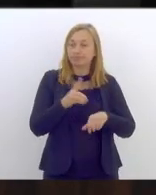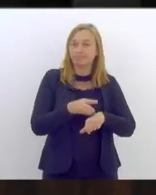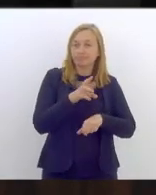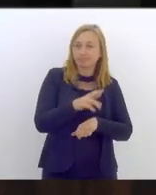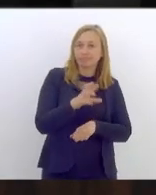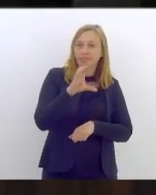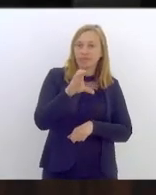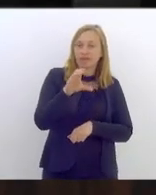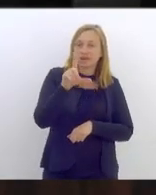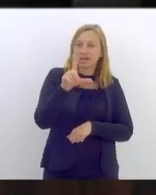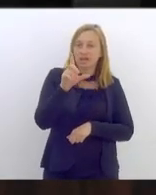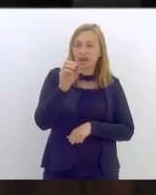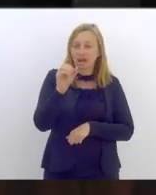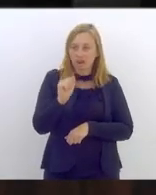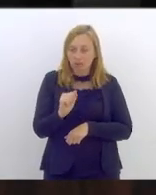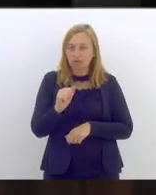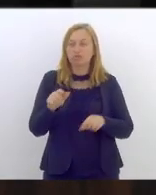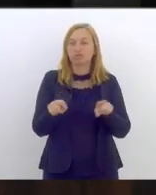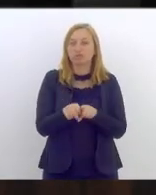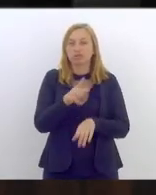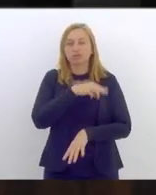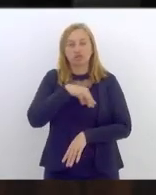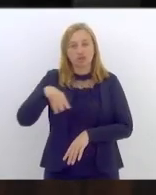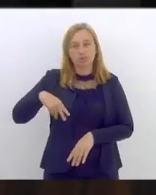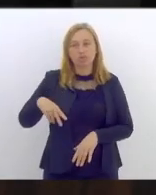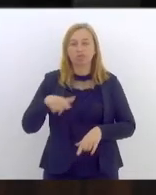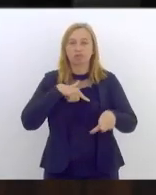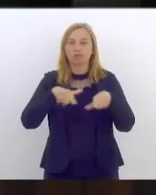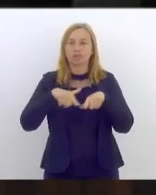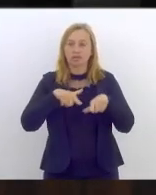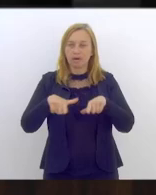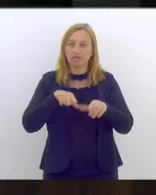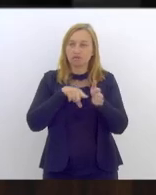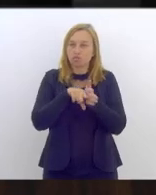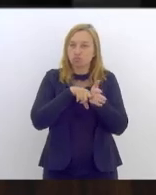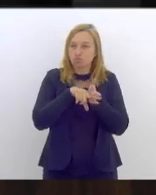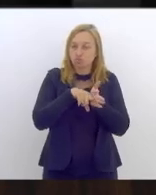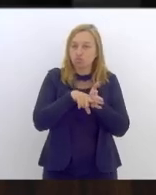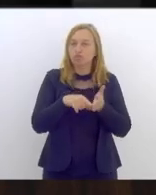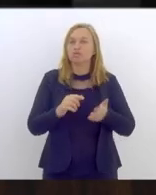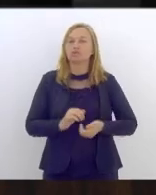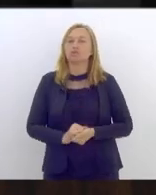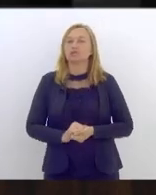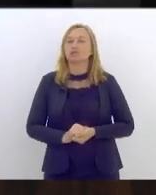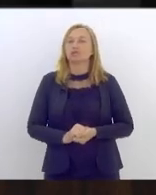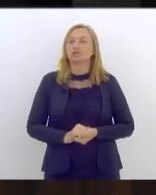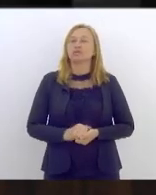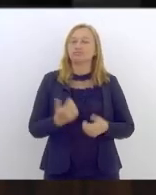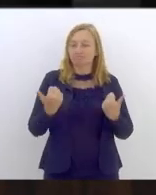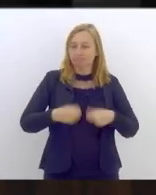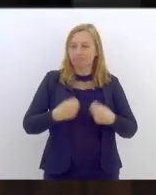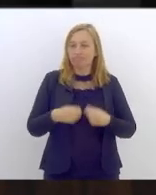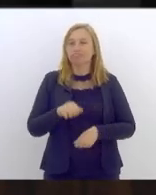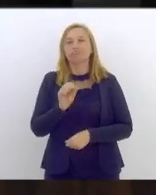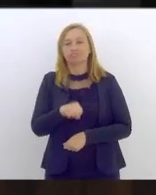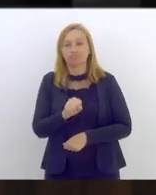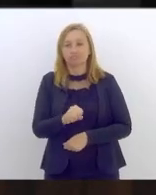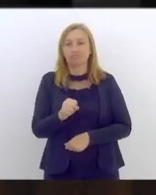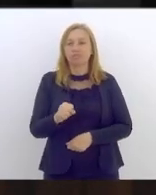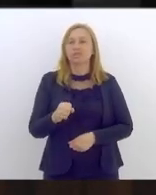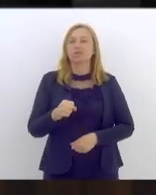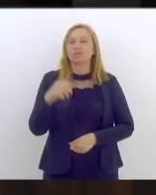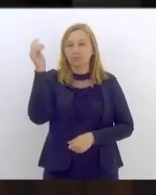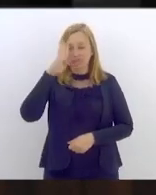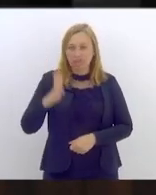Cláudio Mas acima de tudo o mistério público pelo trabalho de fiscalização E é isso que a gente precisa né que o Brasil